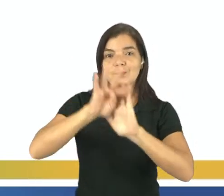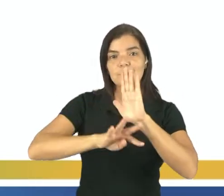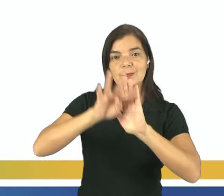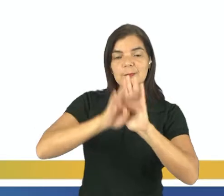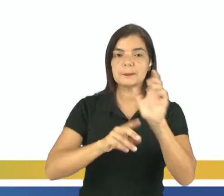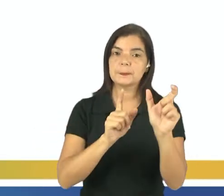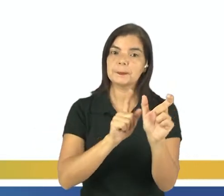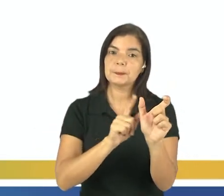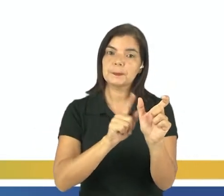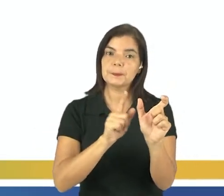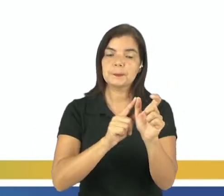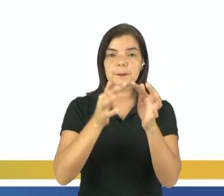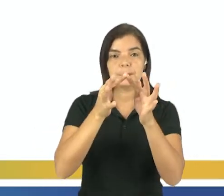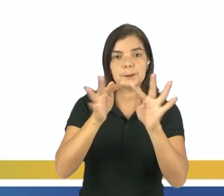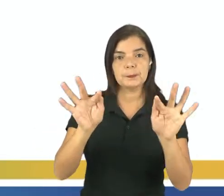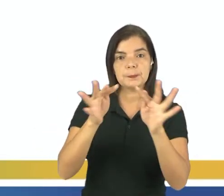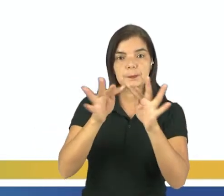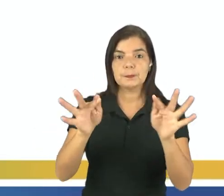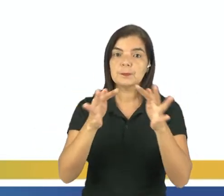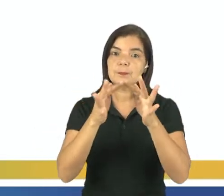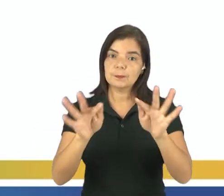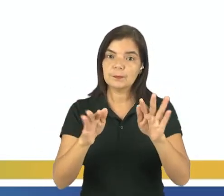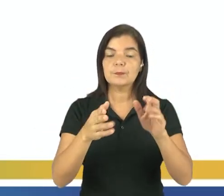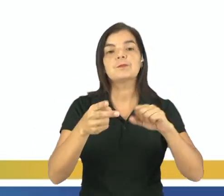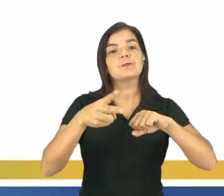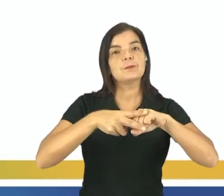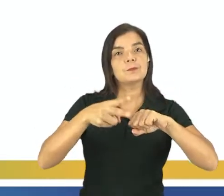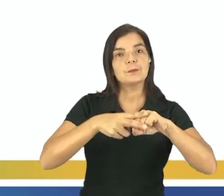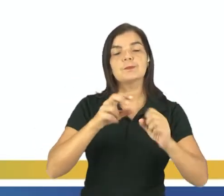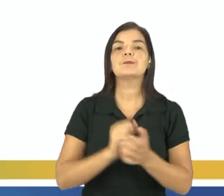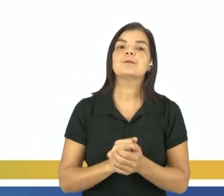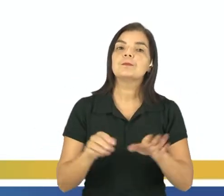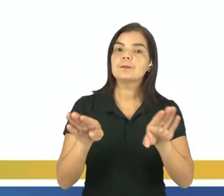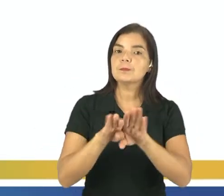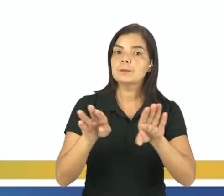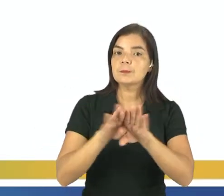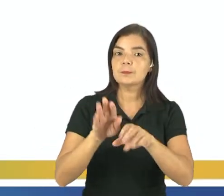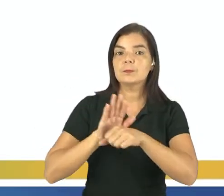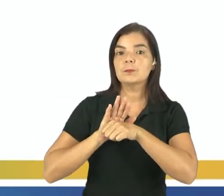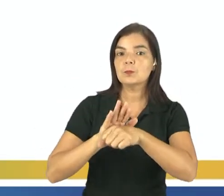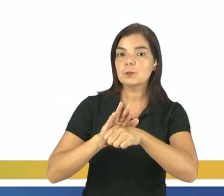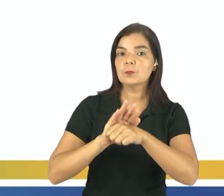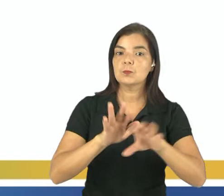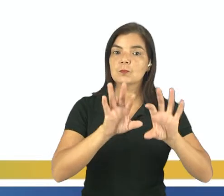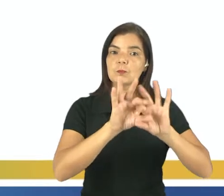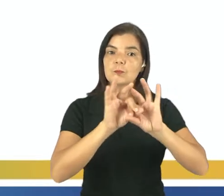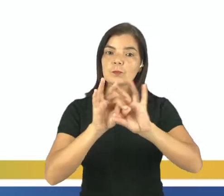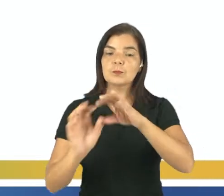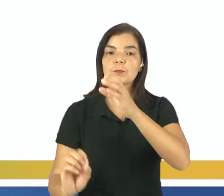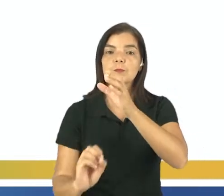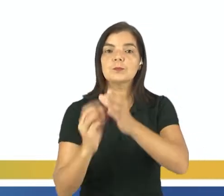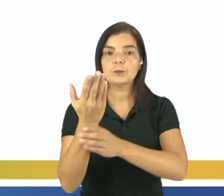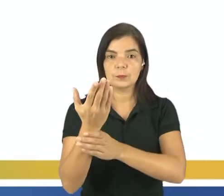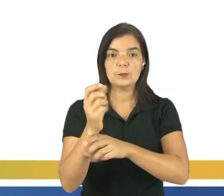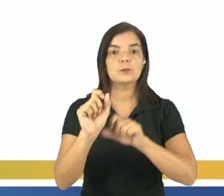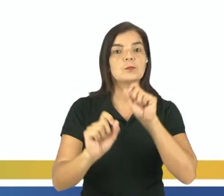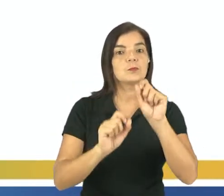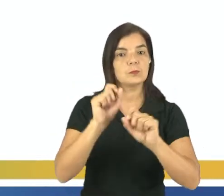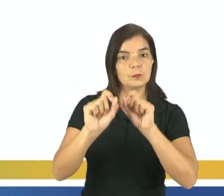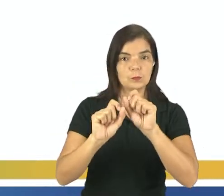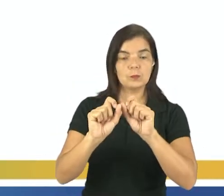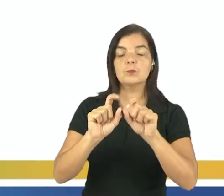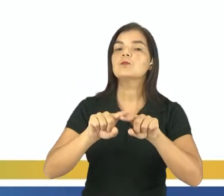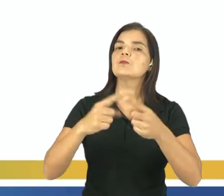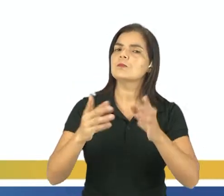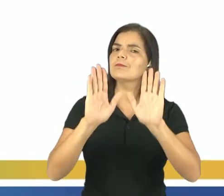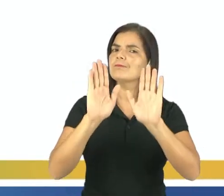sejam palavras, orações e períodos. Trata-se de um recurso coesivo que ocorre quando um termo ou